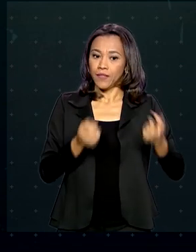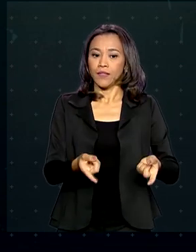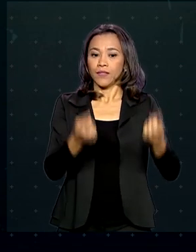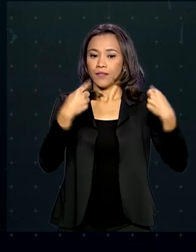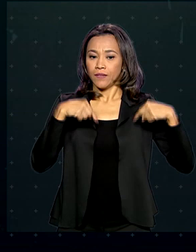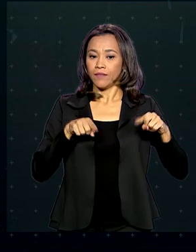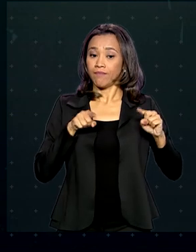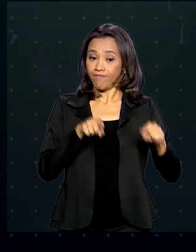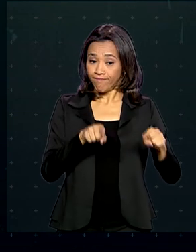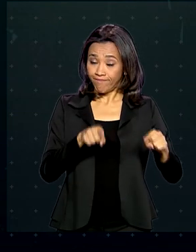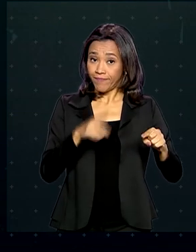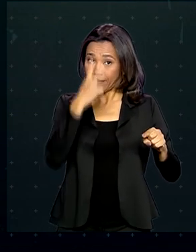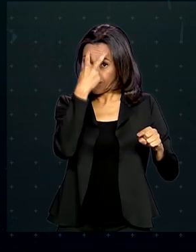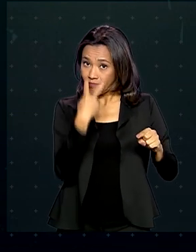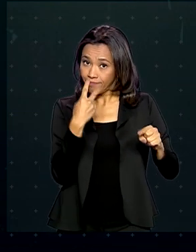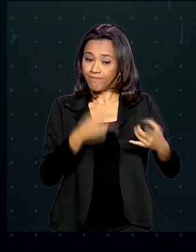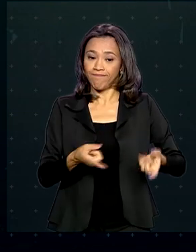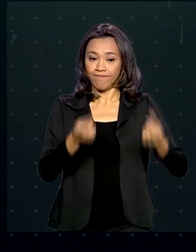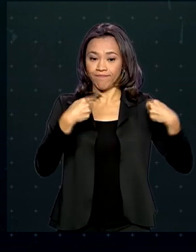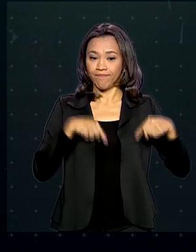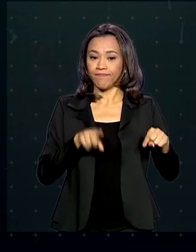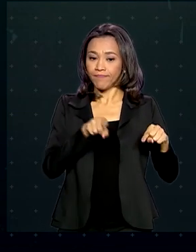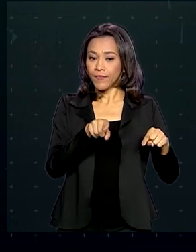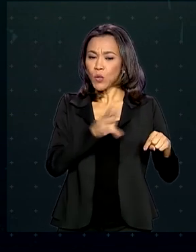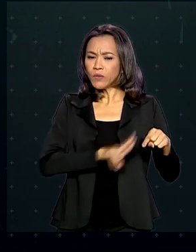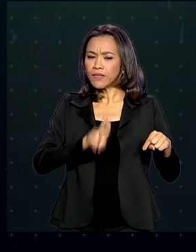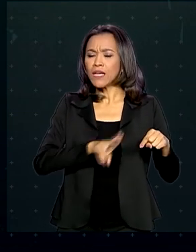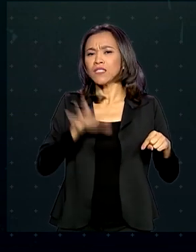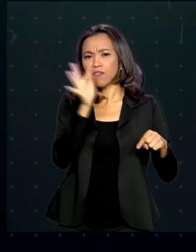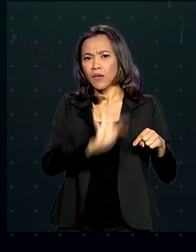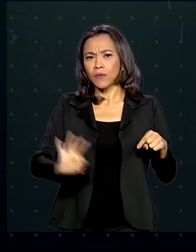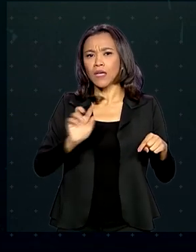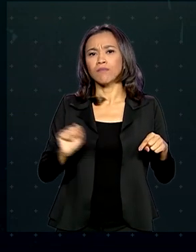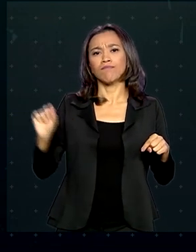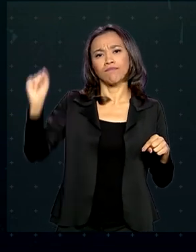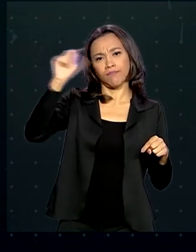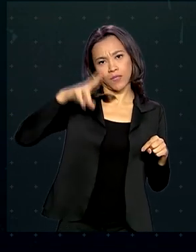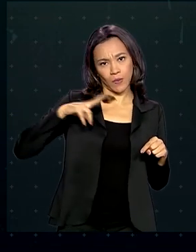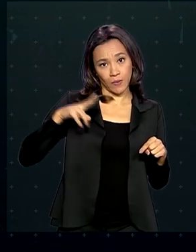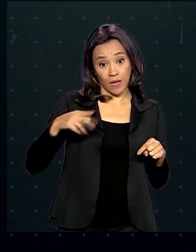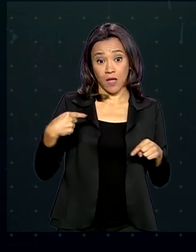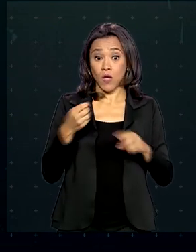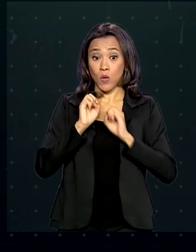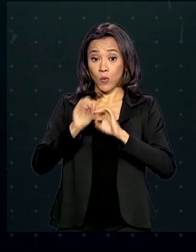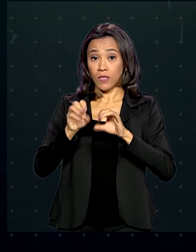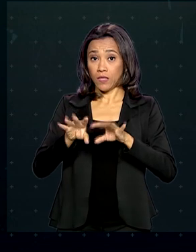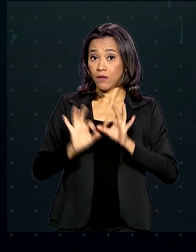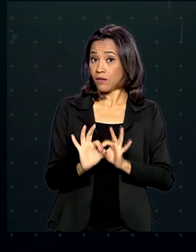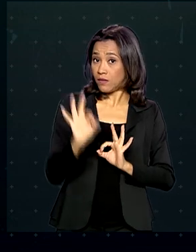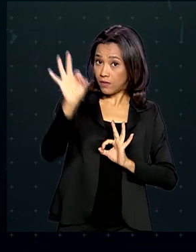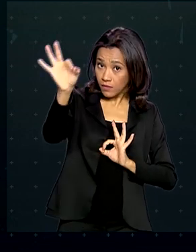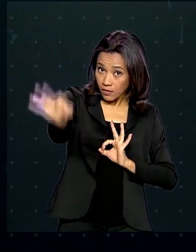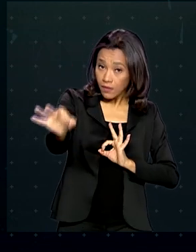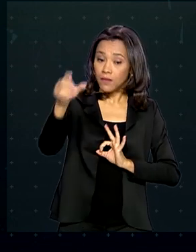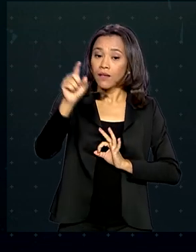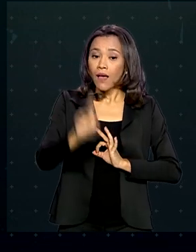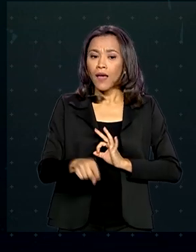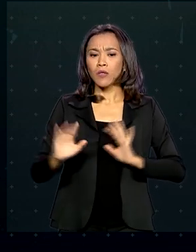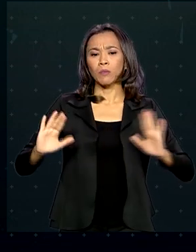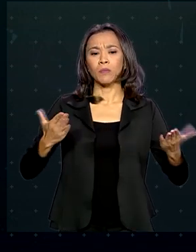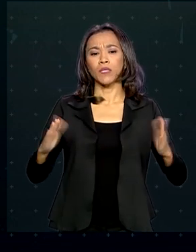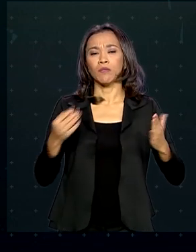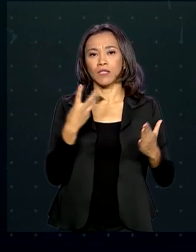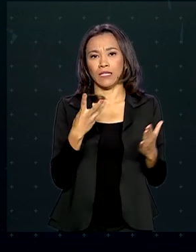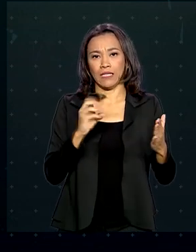Instituto Benjamin Constant e universidades e faculdades privadas. O ensino à distância fica autorizado por 30